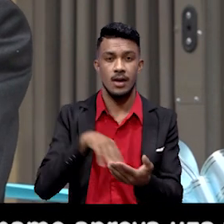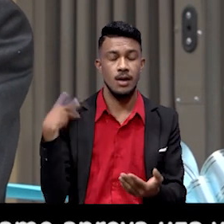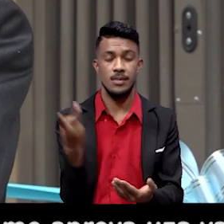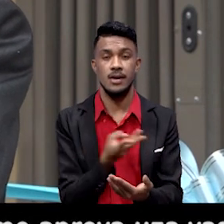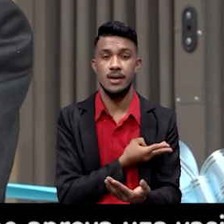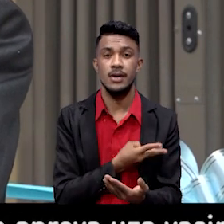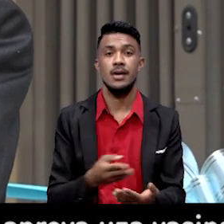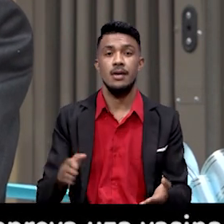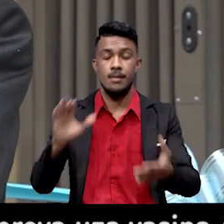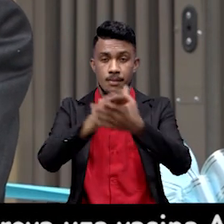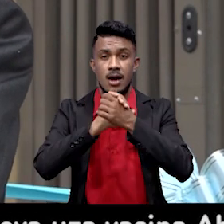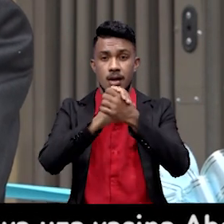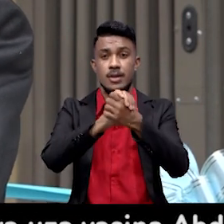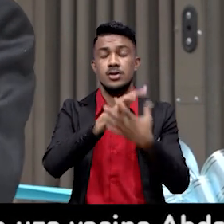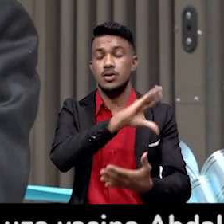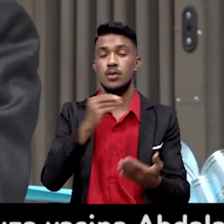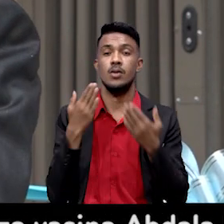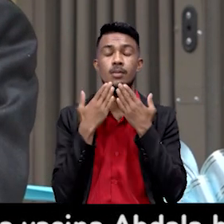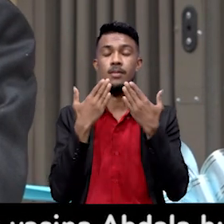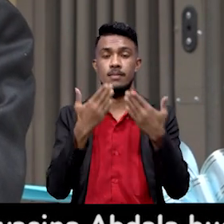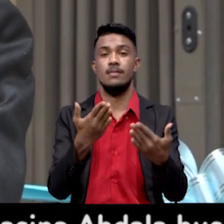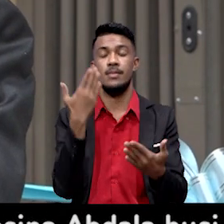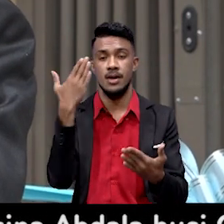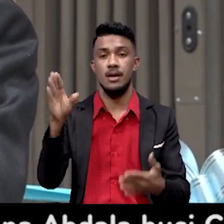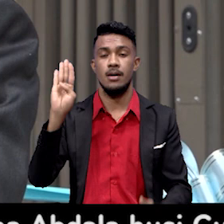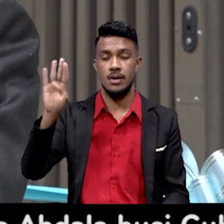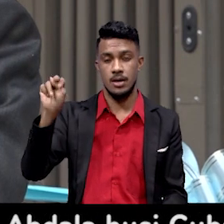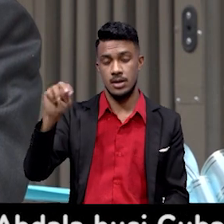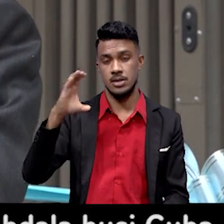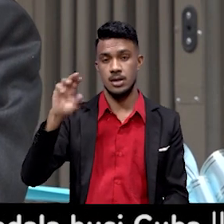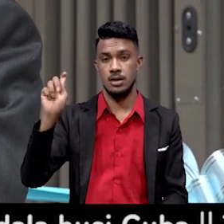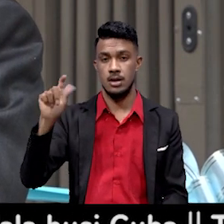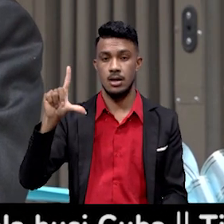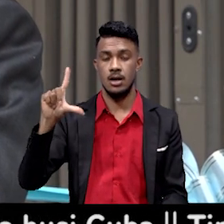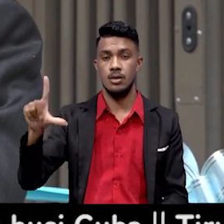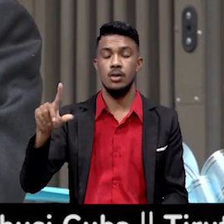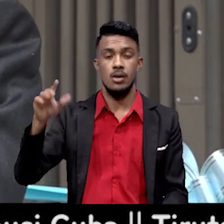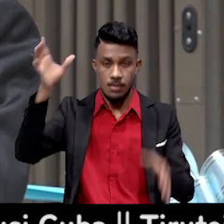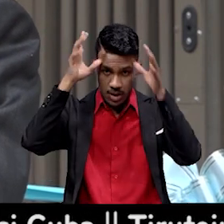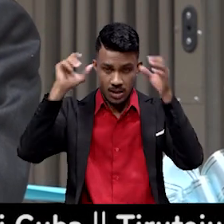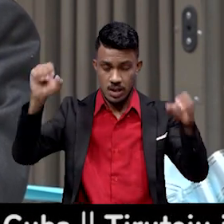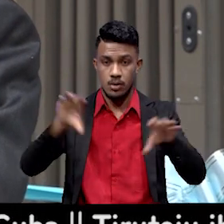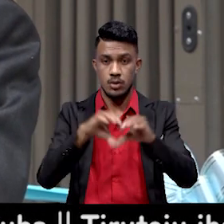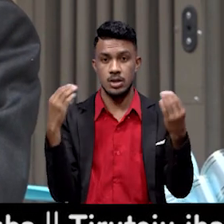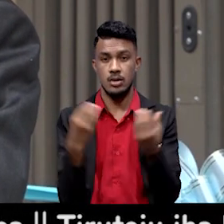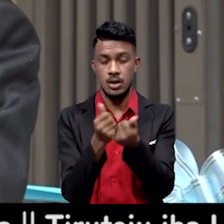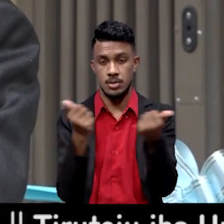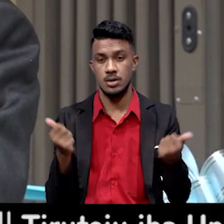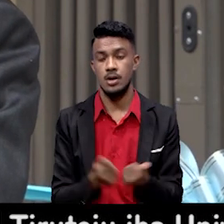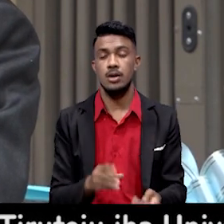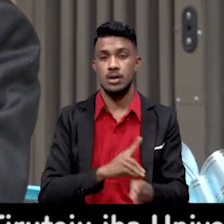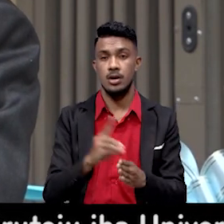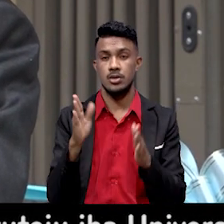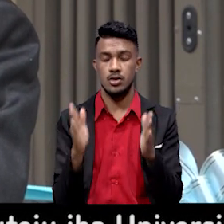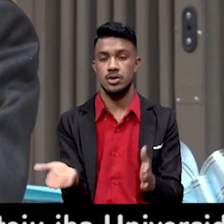parabéns e agradecimento baiha BNCTL presidente do Conselho de Administração e diretor Sira Rússia Nacional